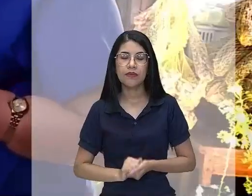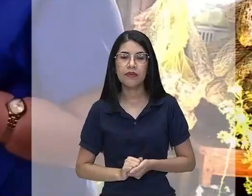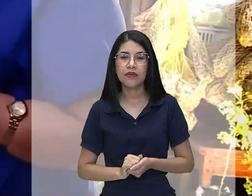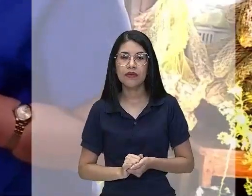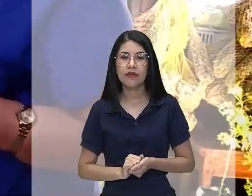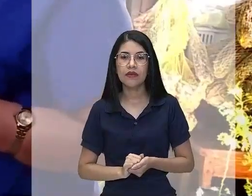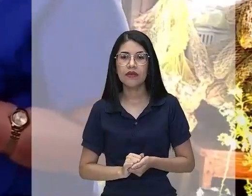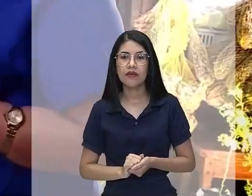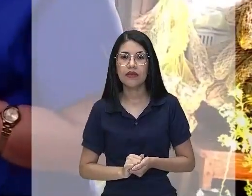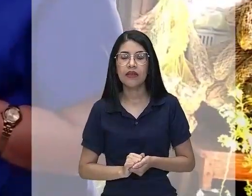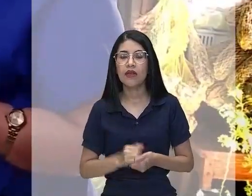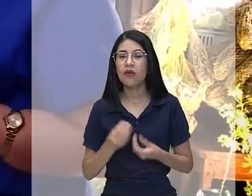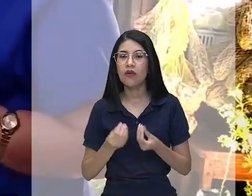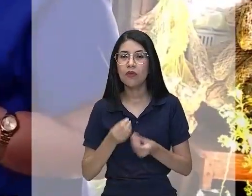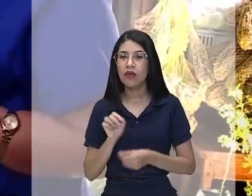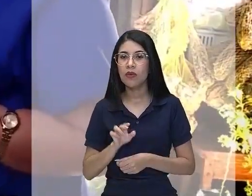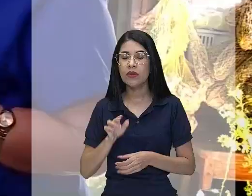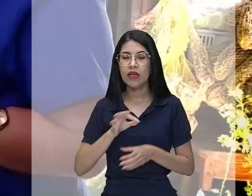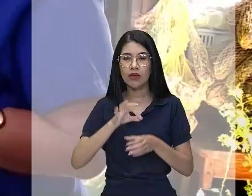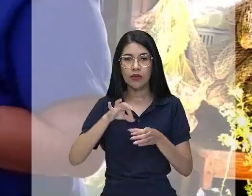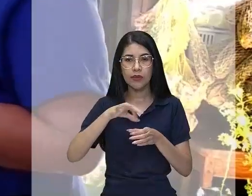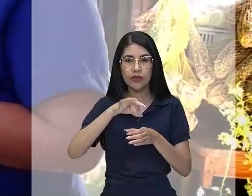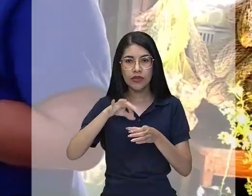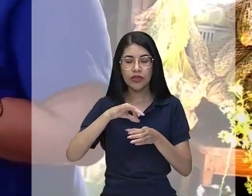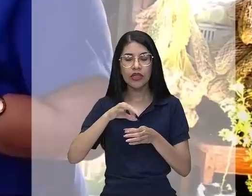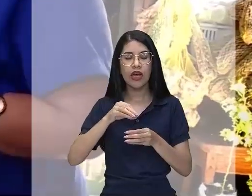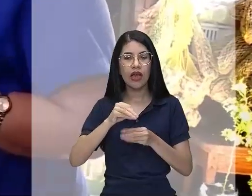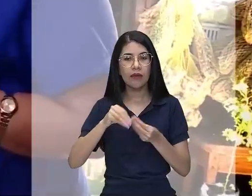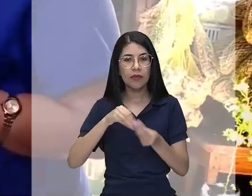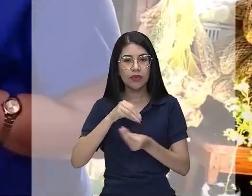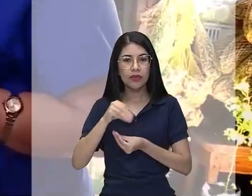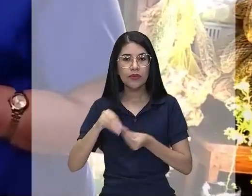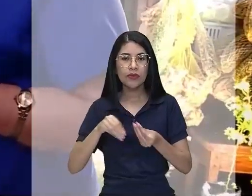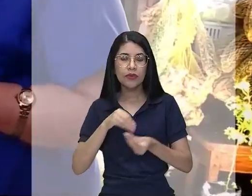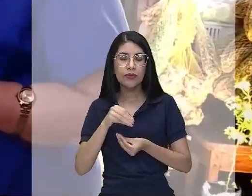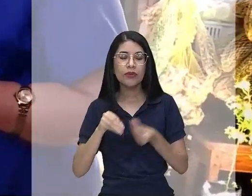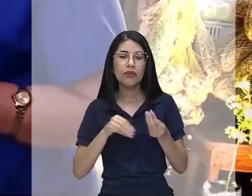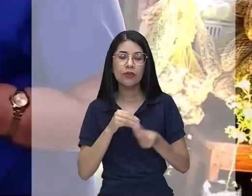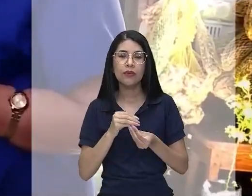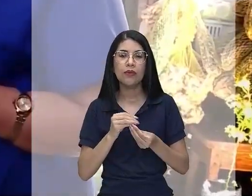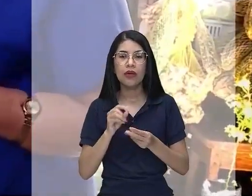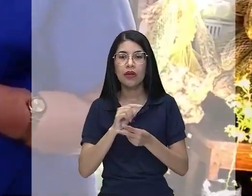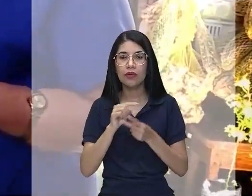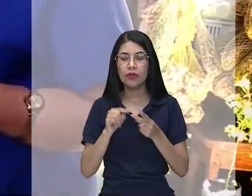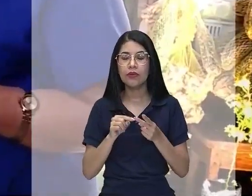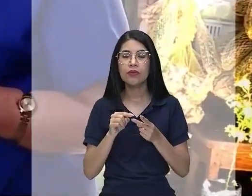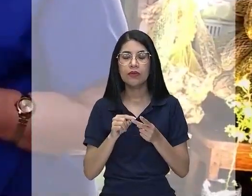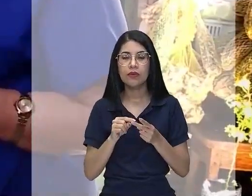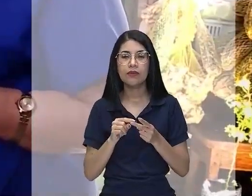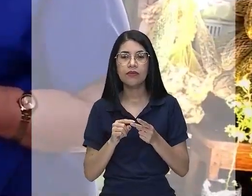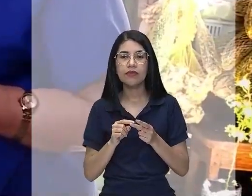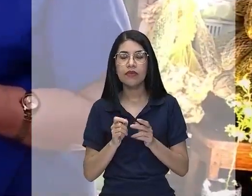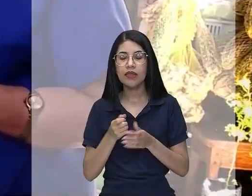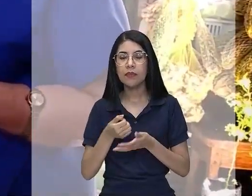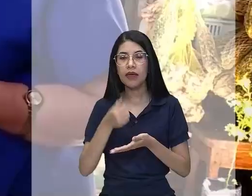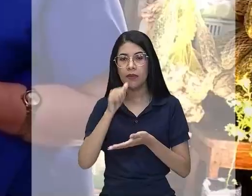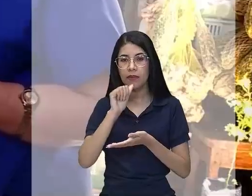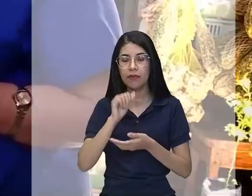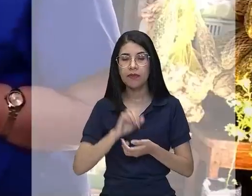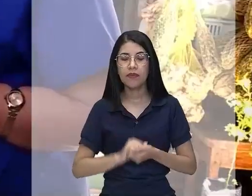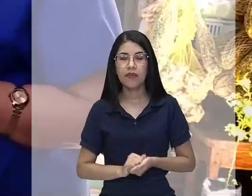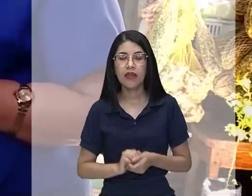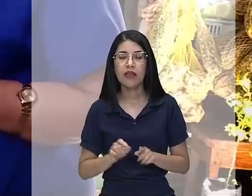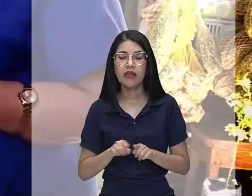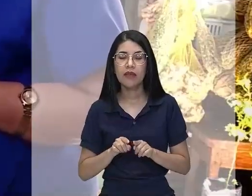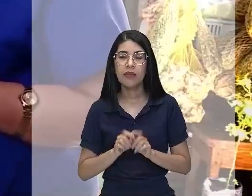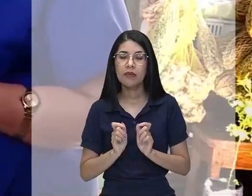usa? Fazendo o chá misturado com a unha de gato e o ixi amarelo. Né? E o saratudo também, que serve